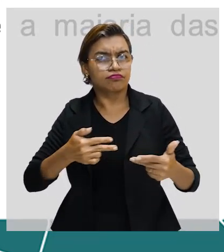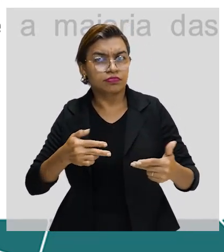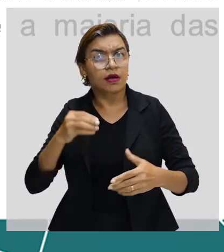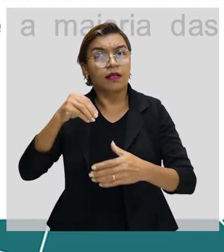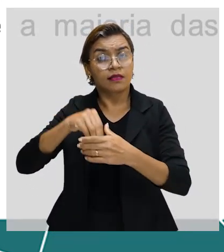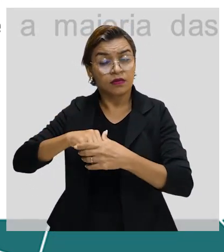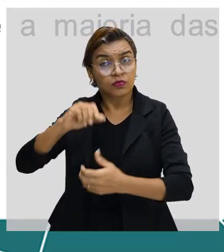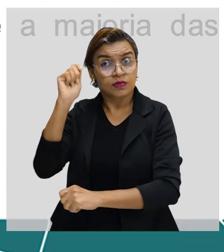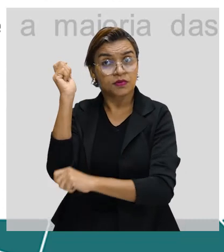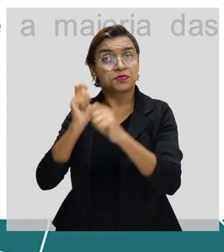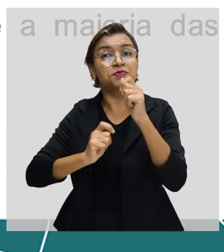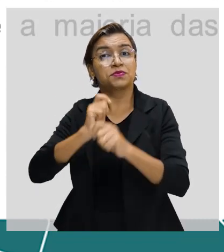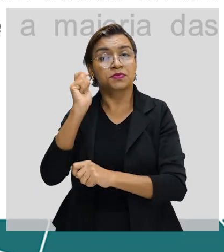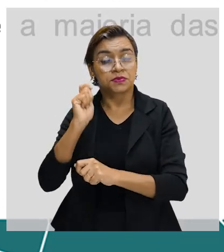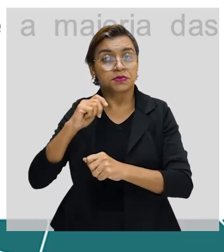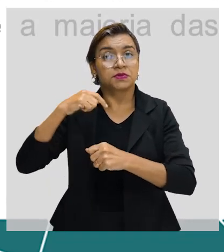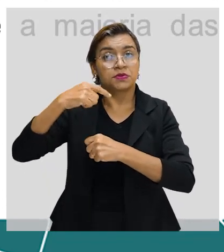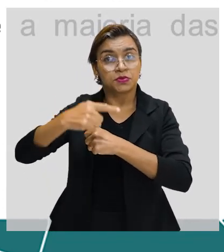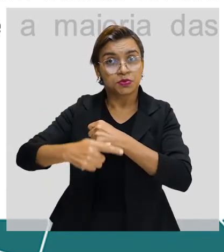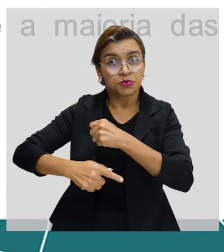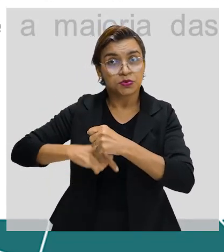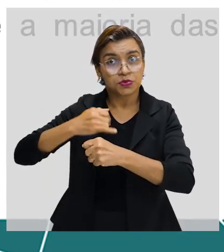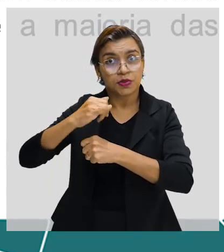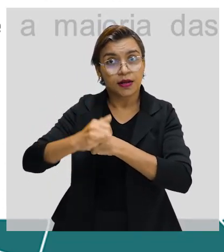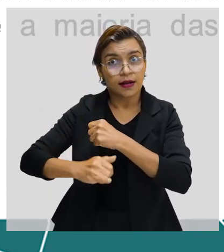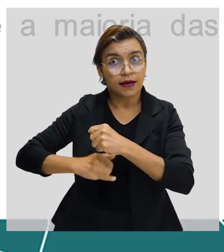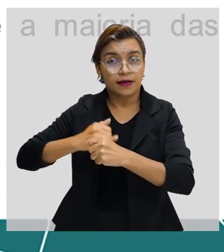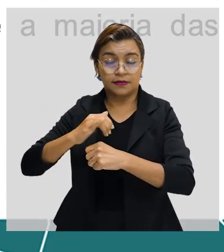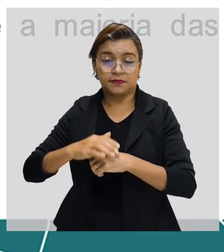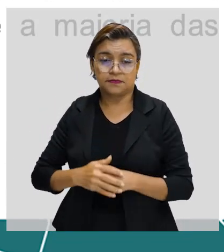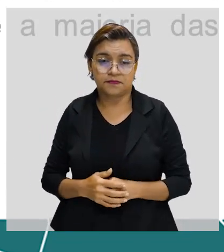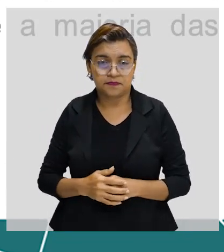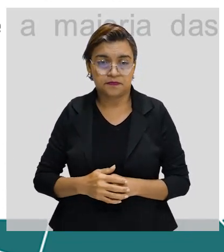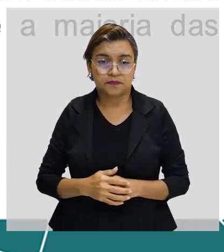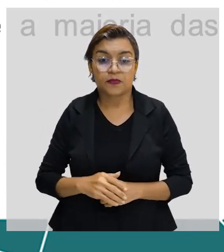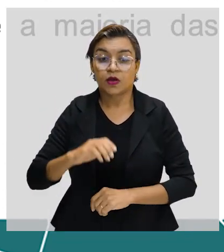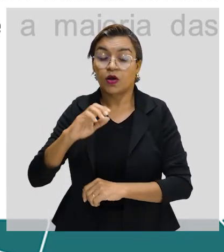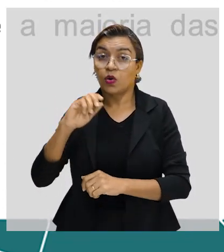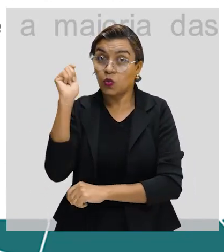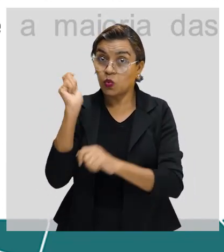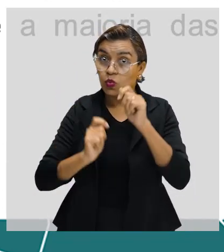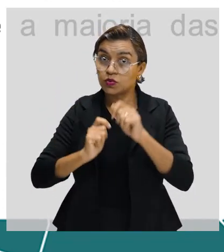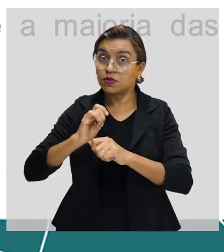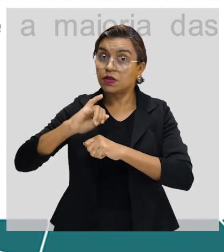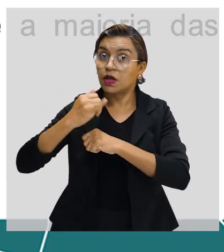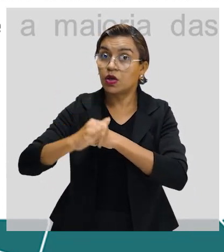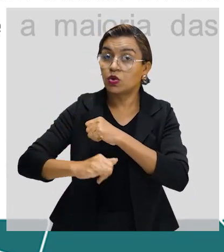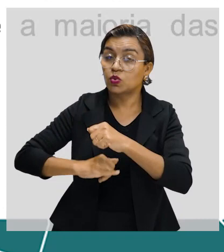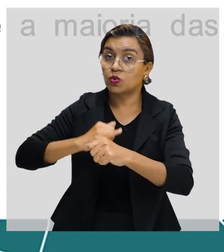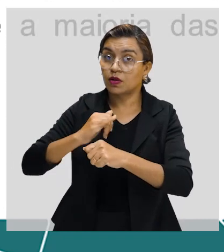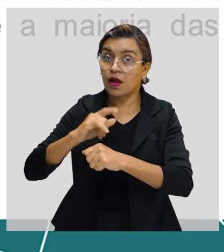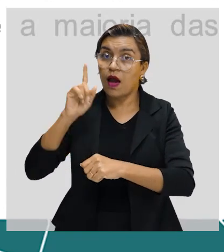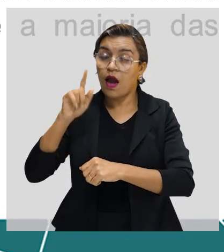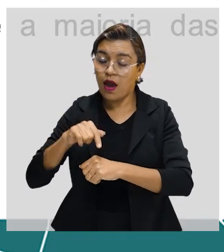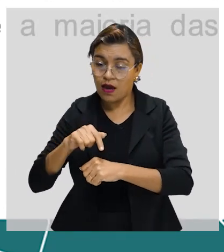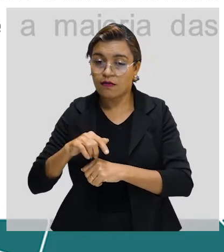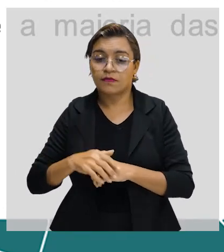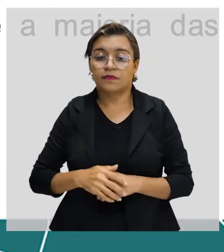das usinas nucleares. Tá ok? Então, usina nuclear é uma unidade